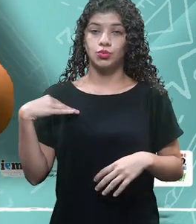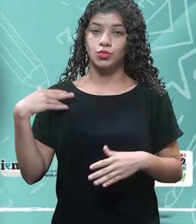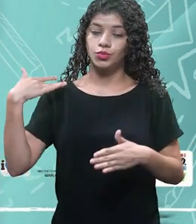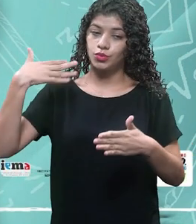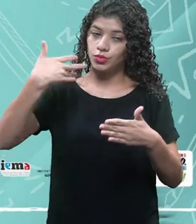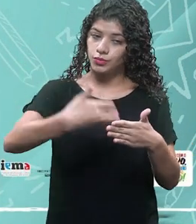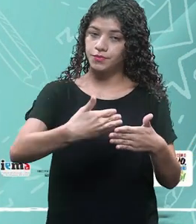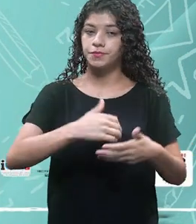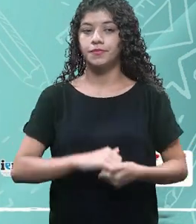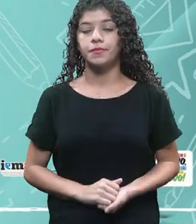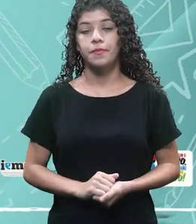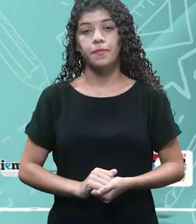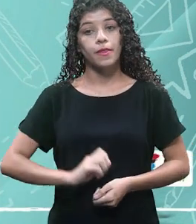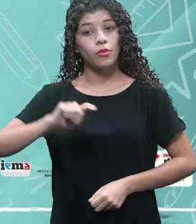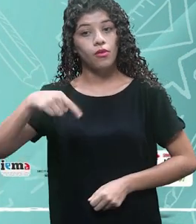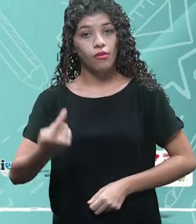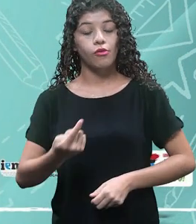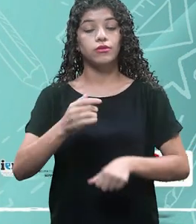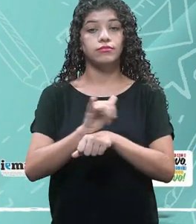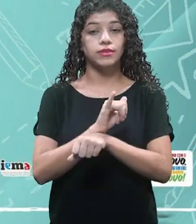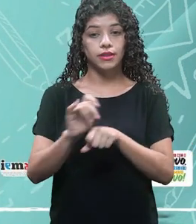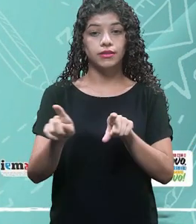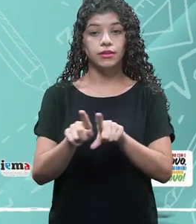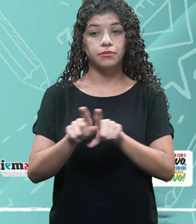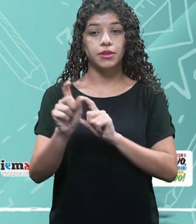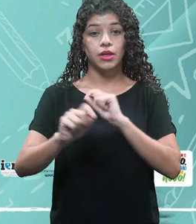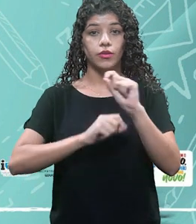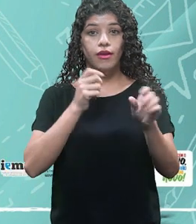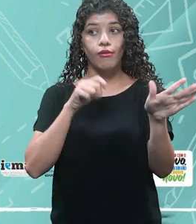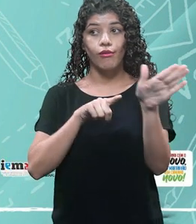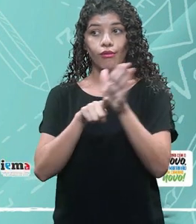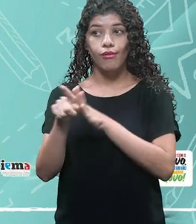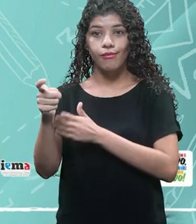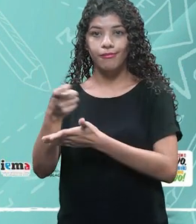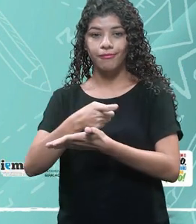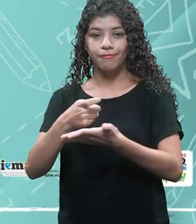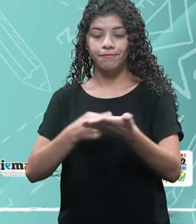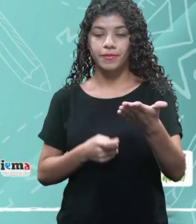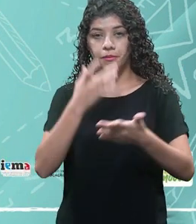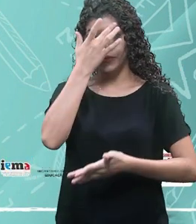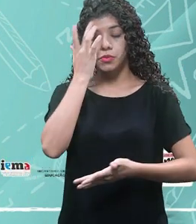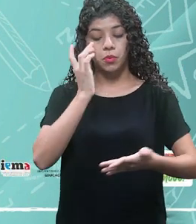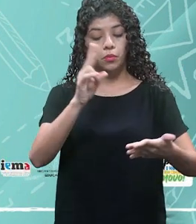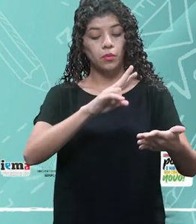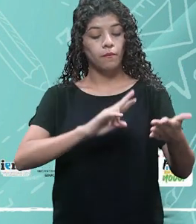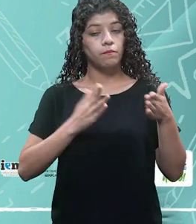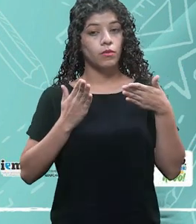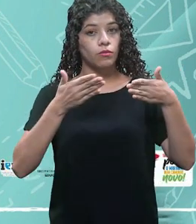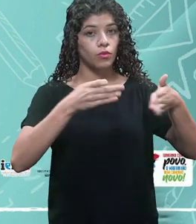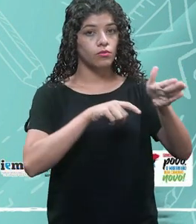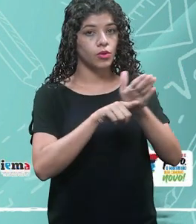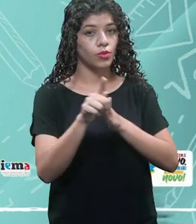então vamos ler aqui uma outra técnica de estudo é a do do questionamento de texto nela o leitor deve concentrar-se na